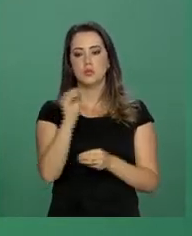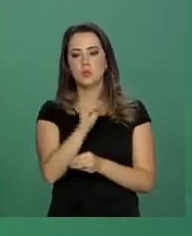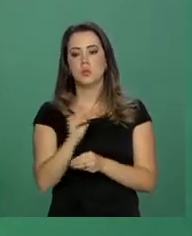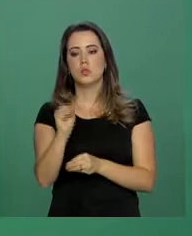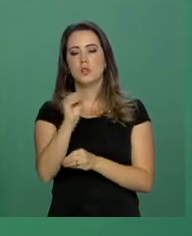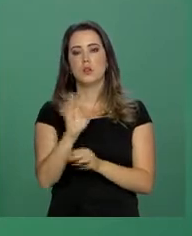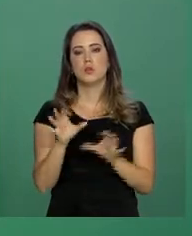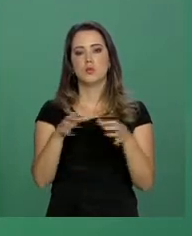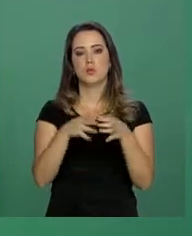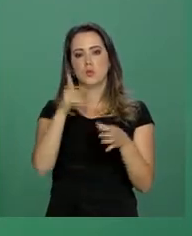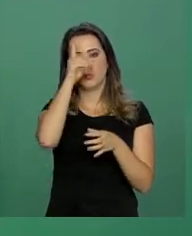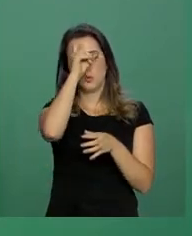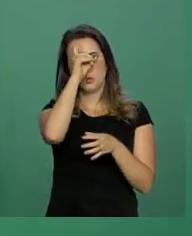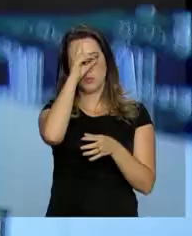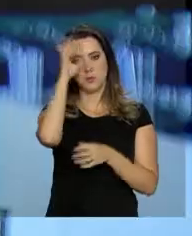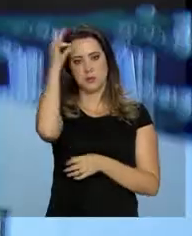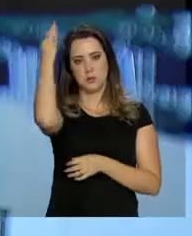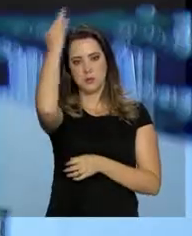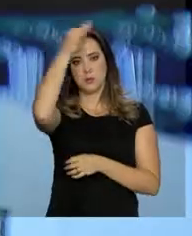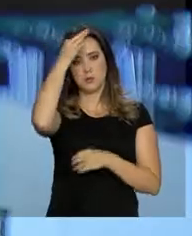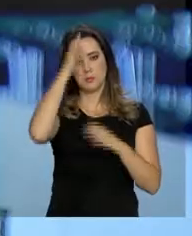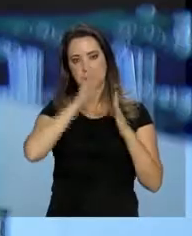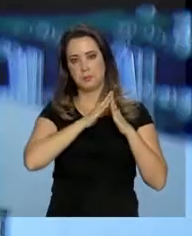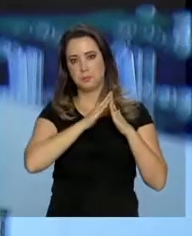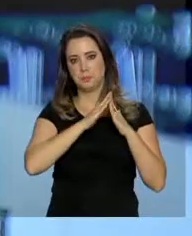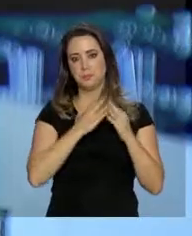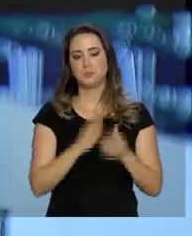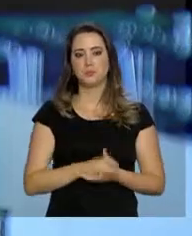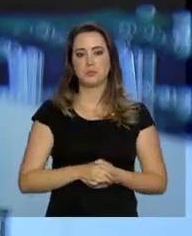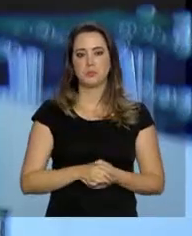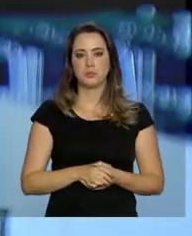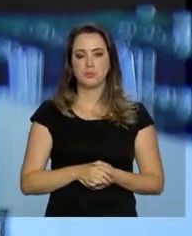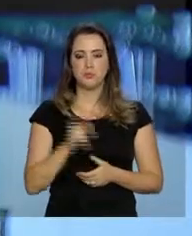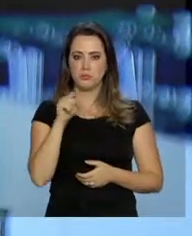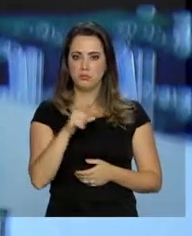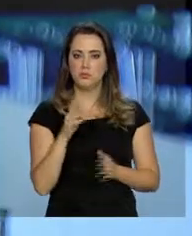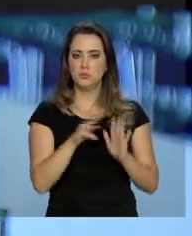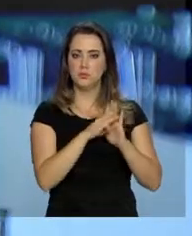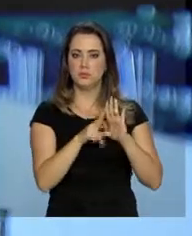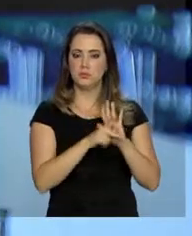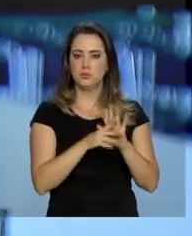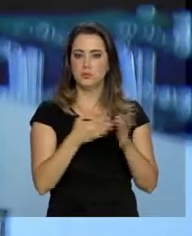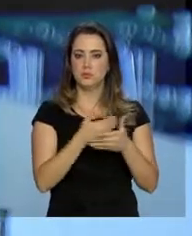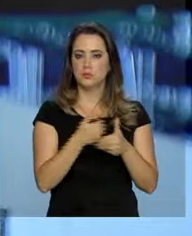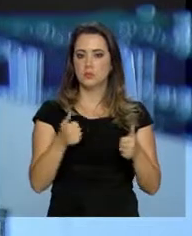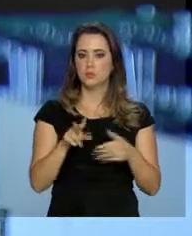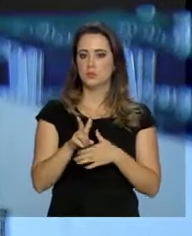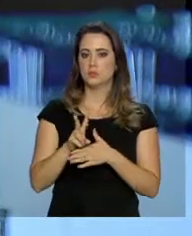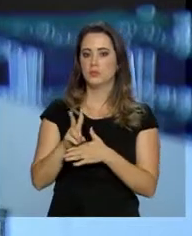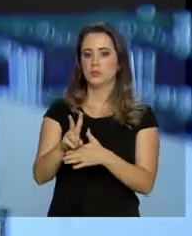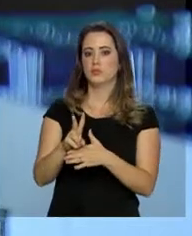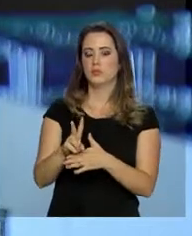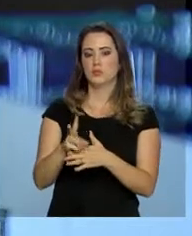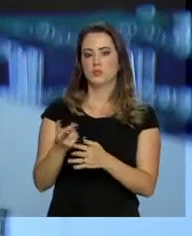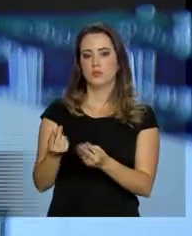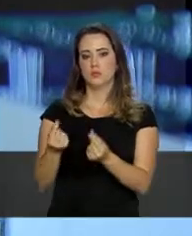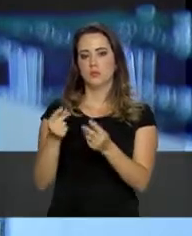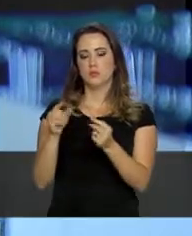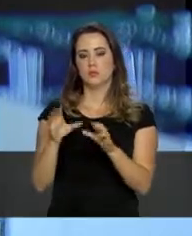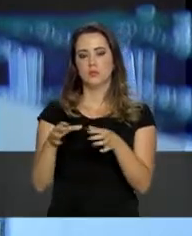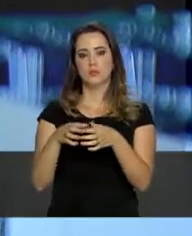auxiliar as santas casas do país a medida provisória prevê melhores condições de empréstimos a essas instituições